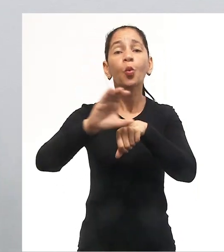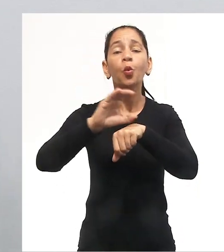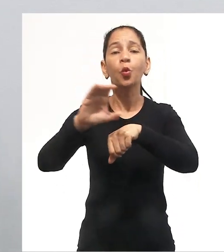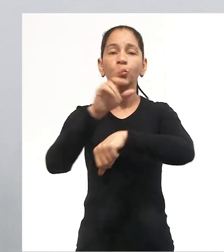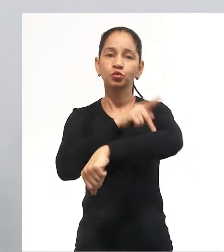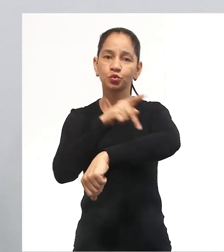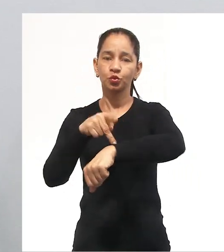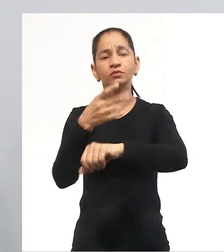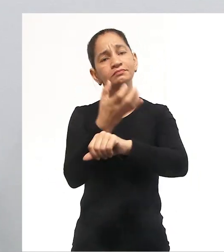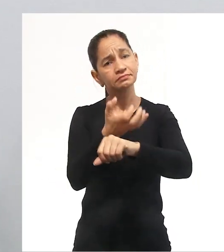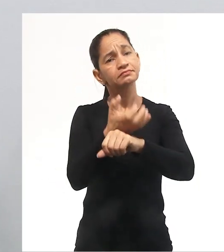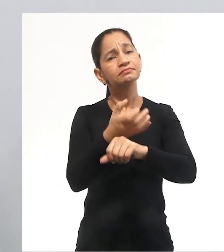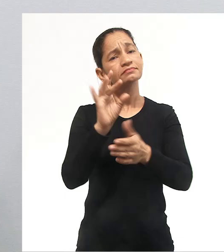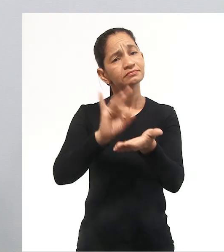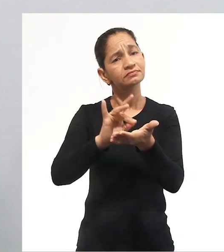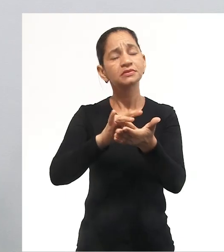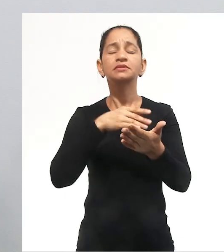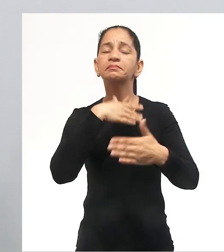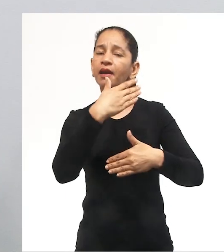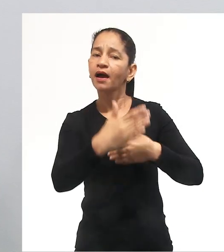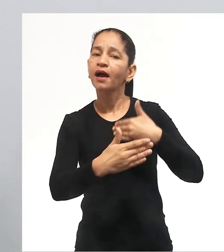curso com as disciplinas,